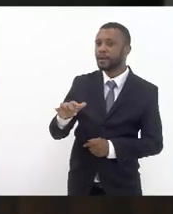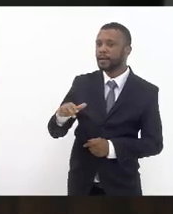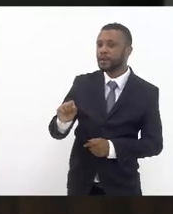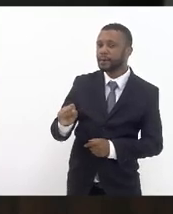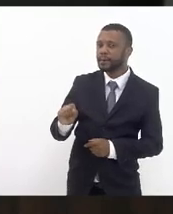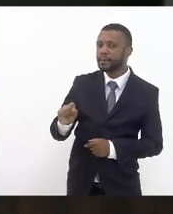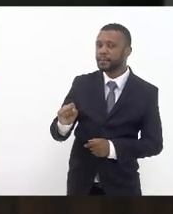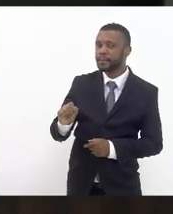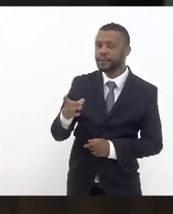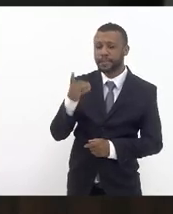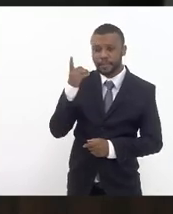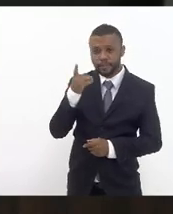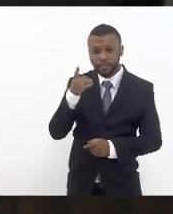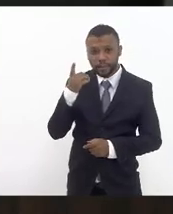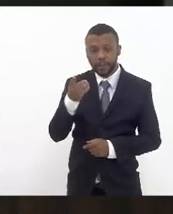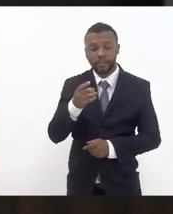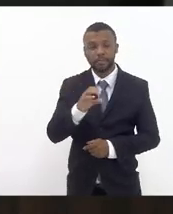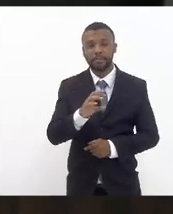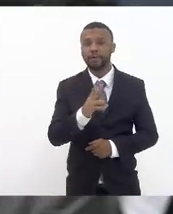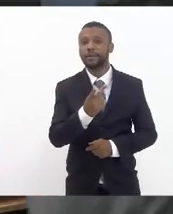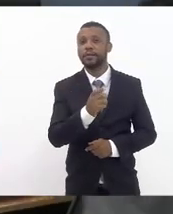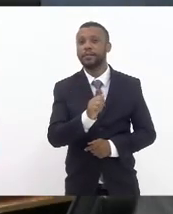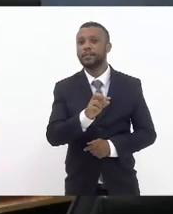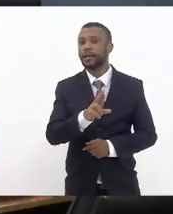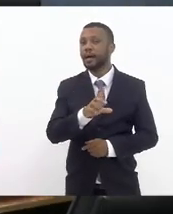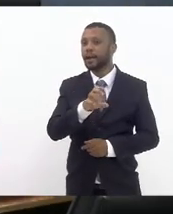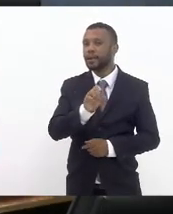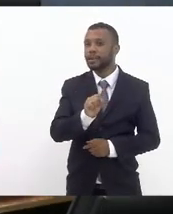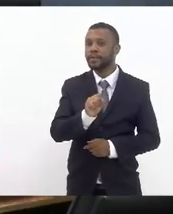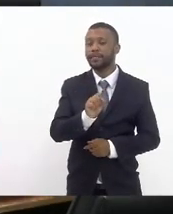Deputado Dionísio Lins. Deputado Charles Batista.